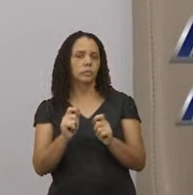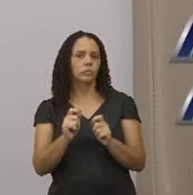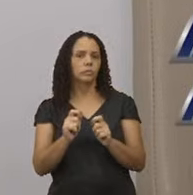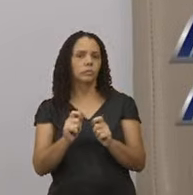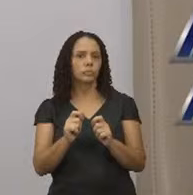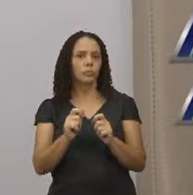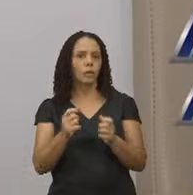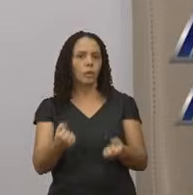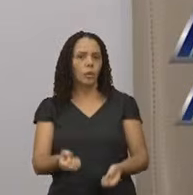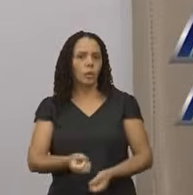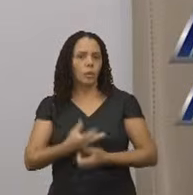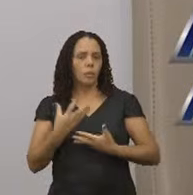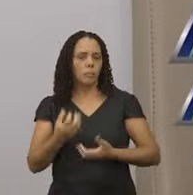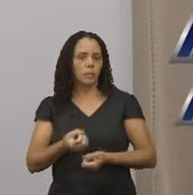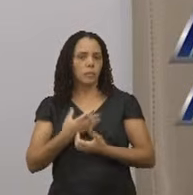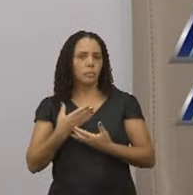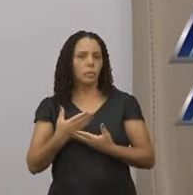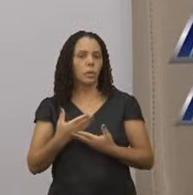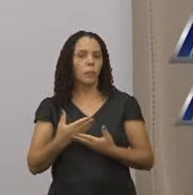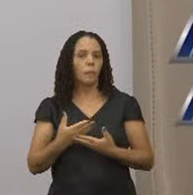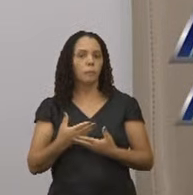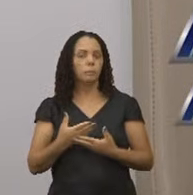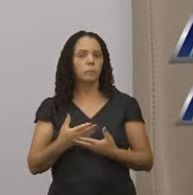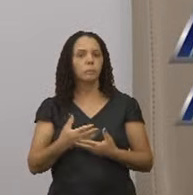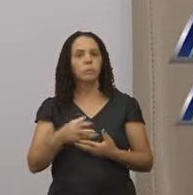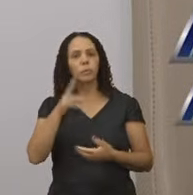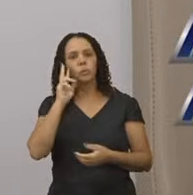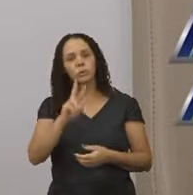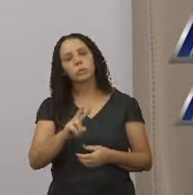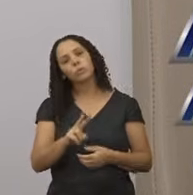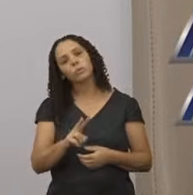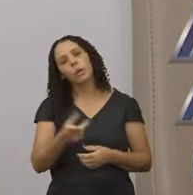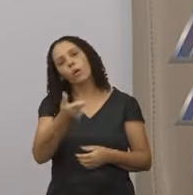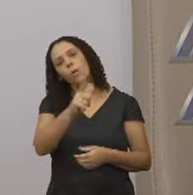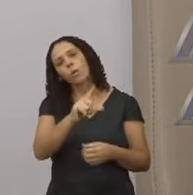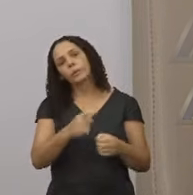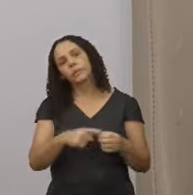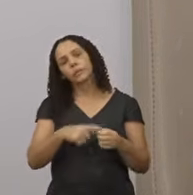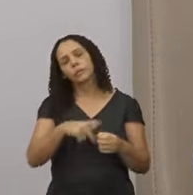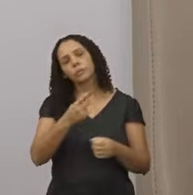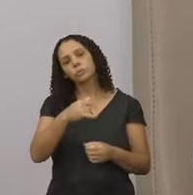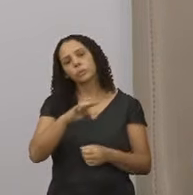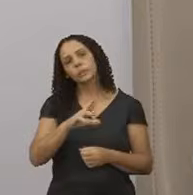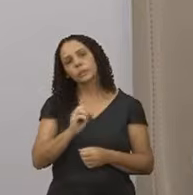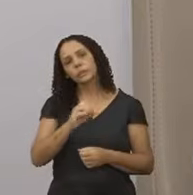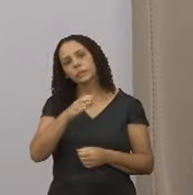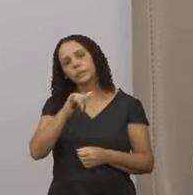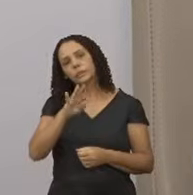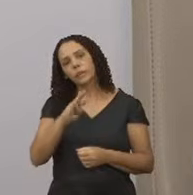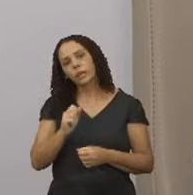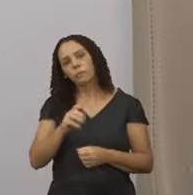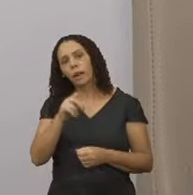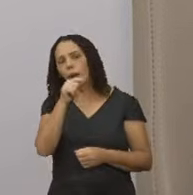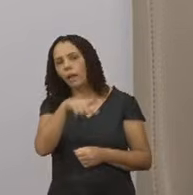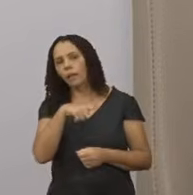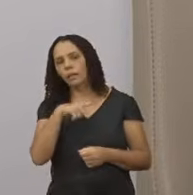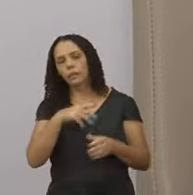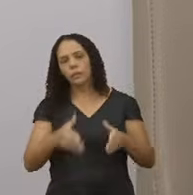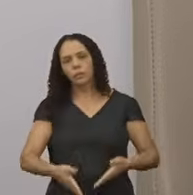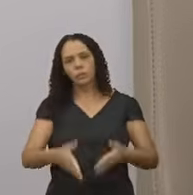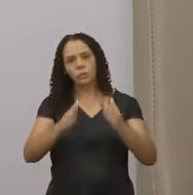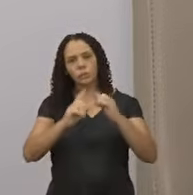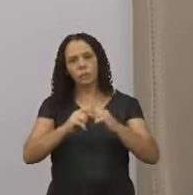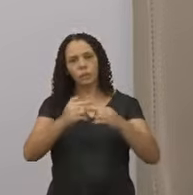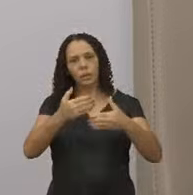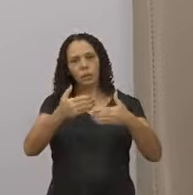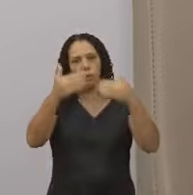me inspirou, na verdade, foi o muro do cemitério de Piracicaba, que lá existem